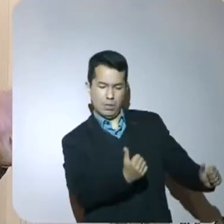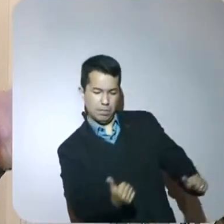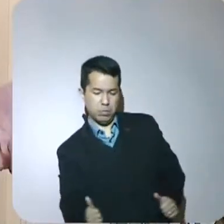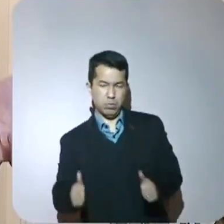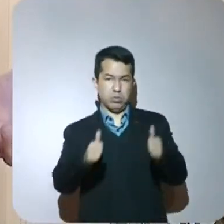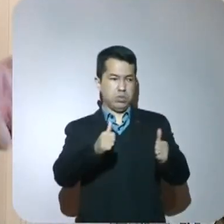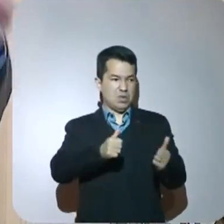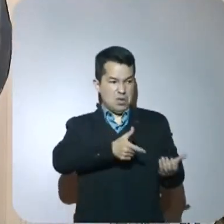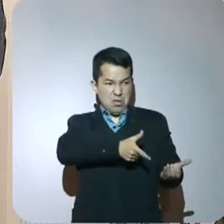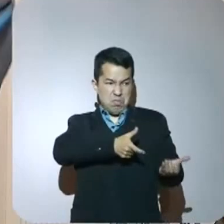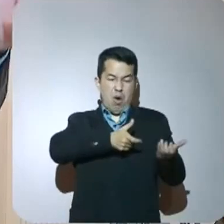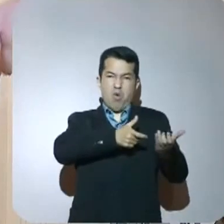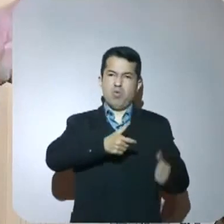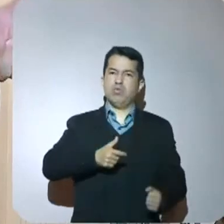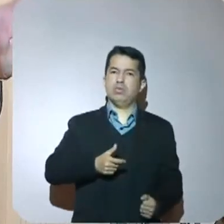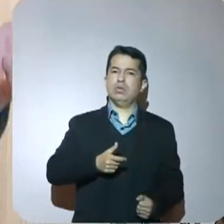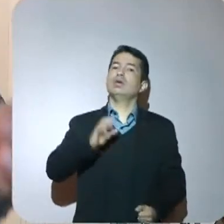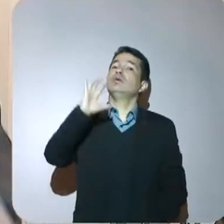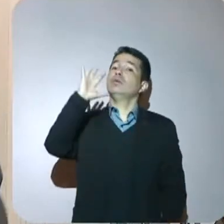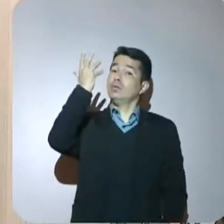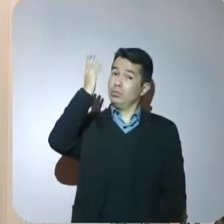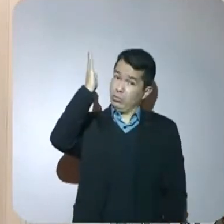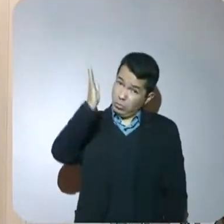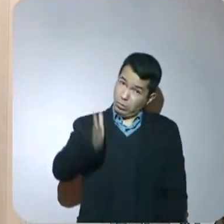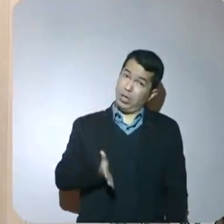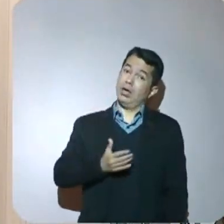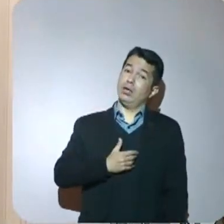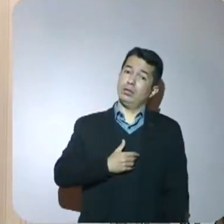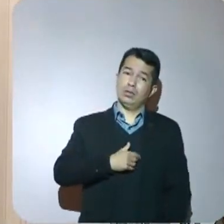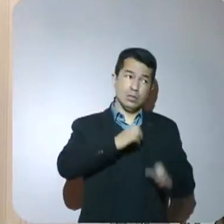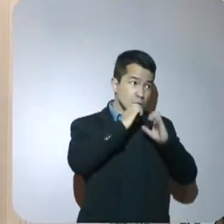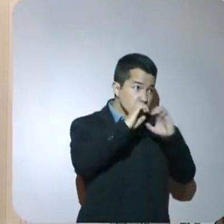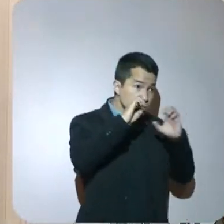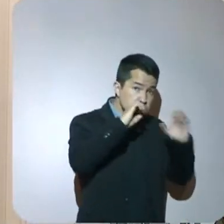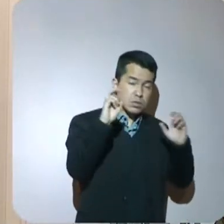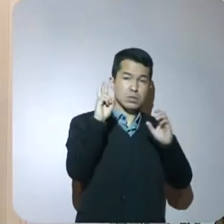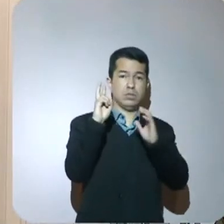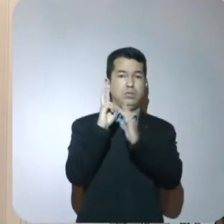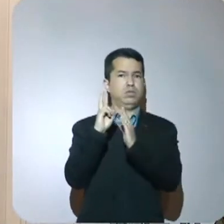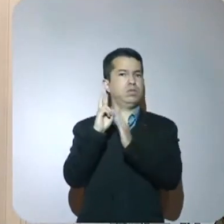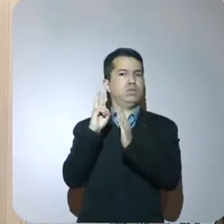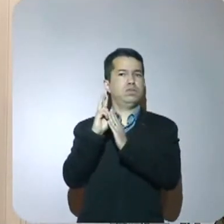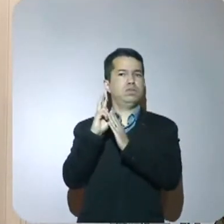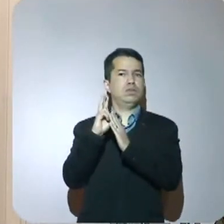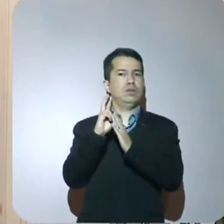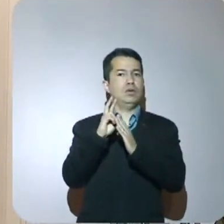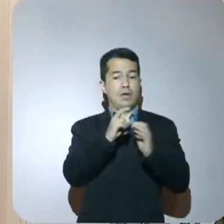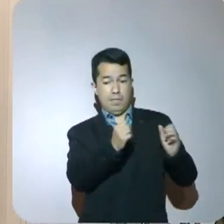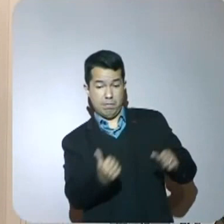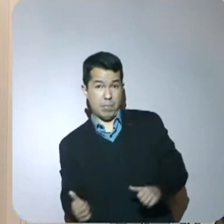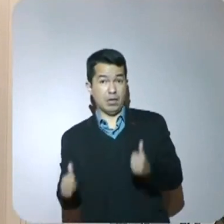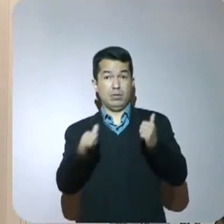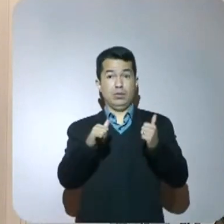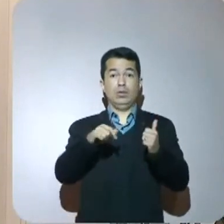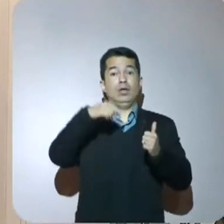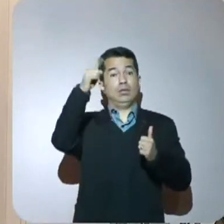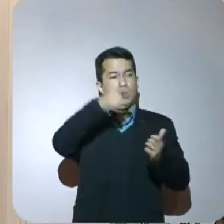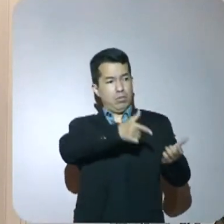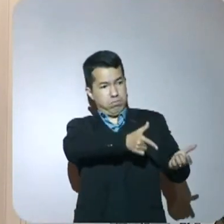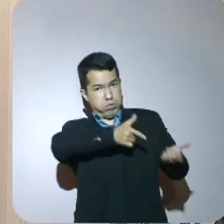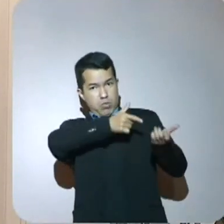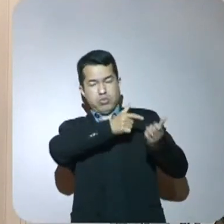era para entender o sentido da missão. Que coisa absurda, mas aconteceu na história da